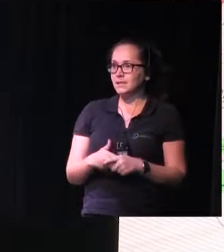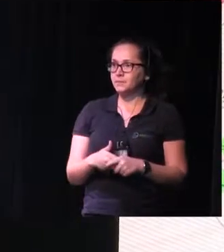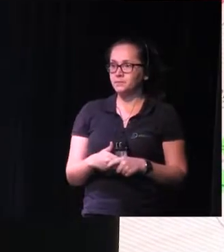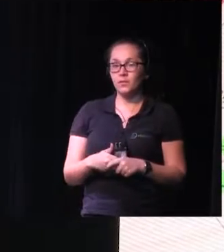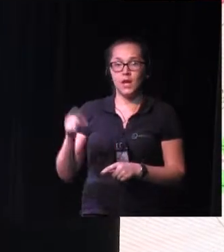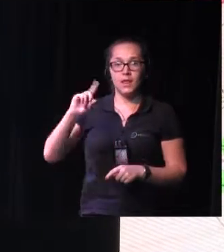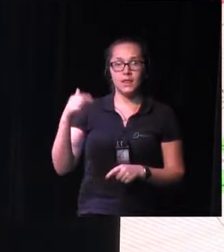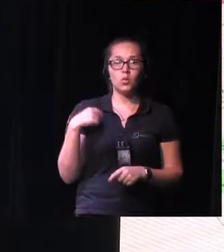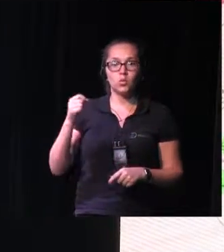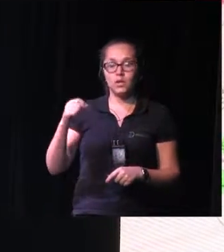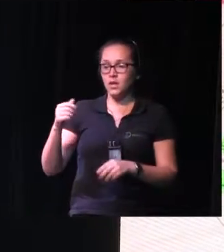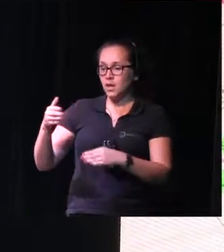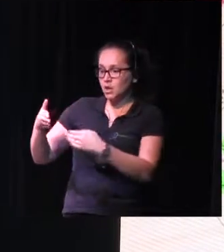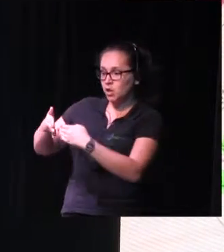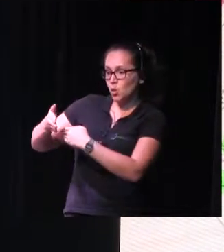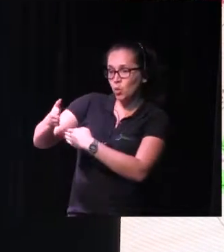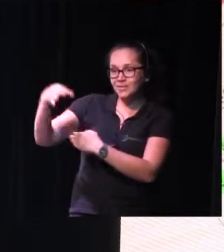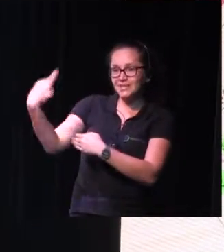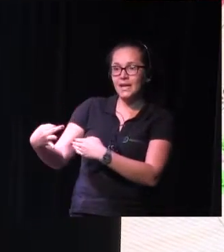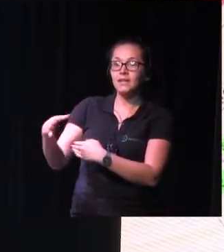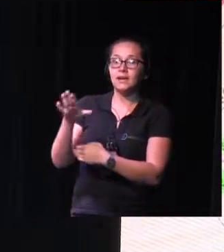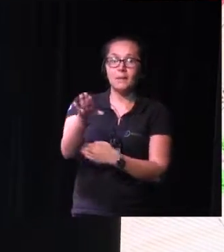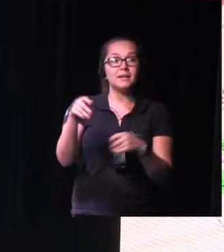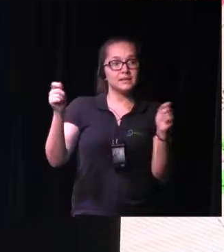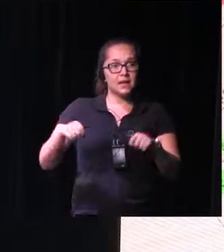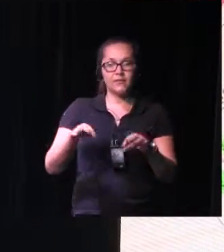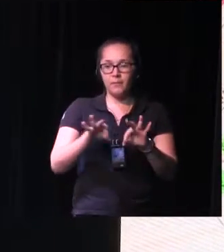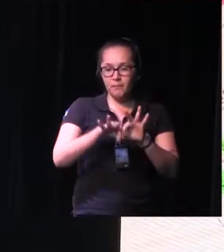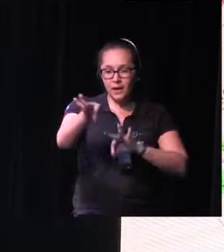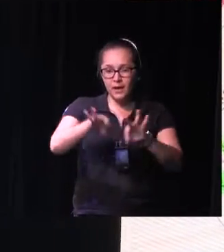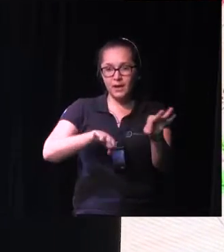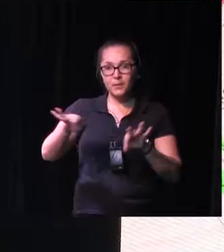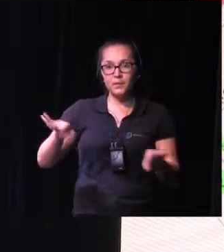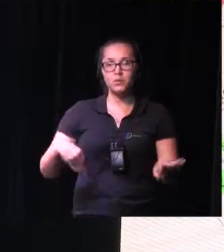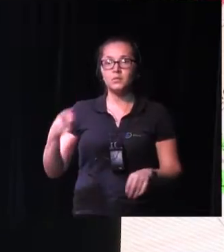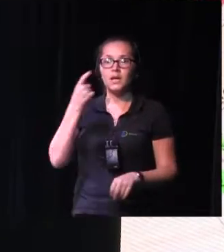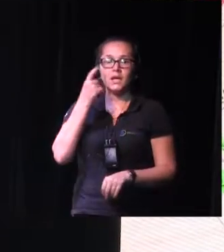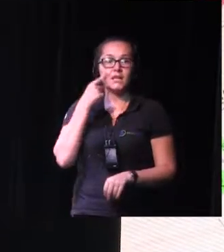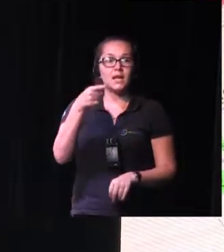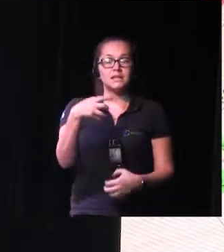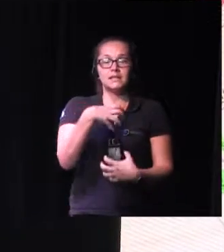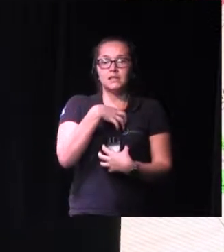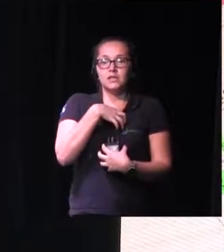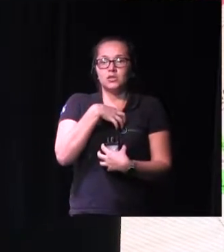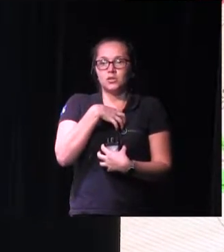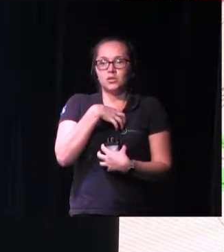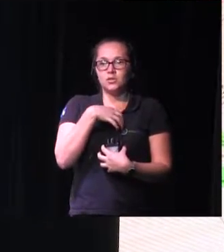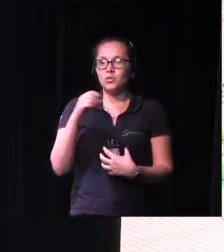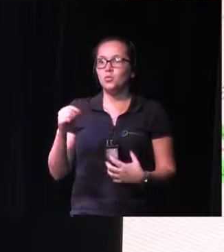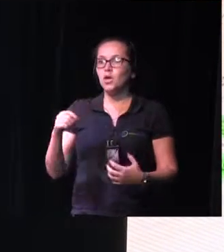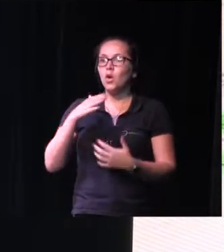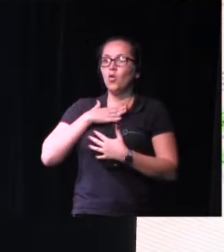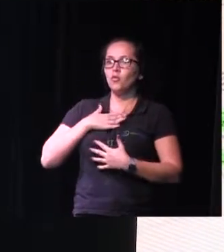pudesse atravessar, não numa diagonal absoluta, mas alguns parâmetros para que